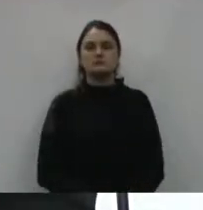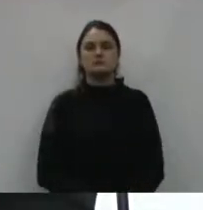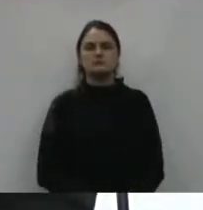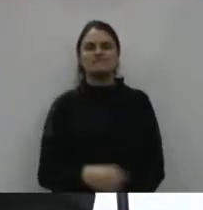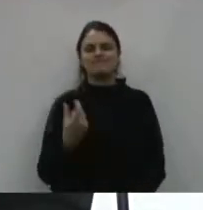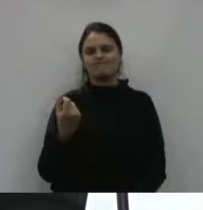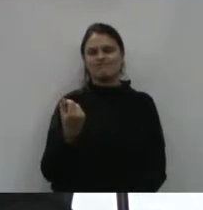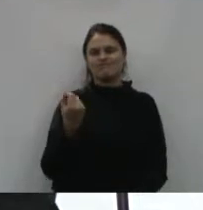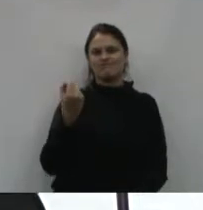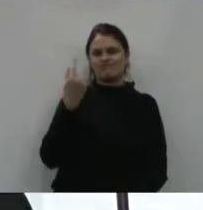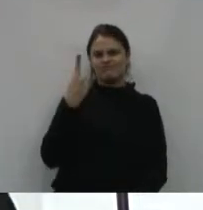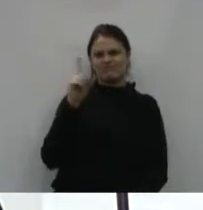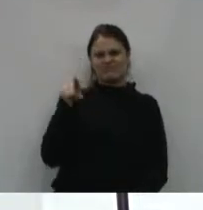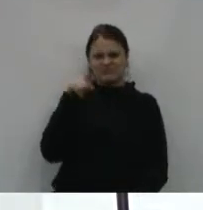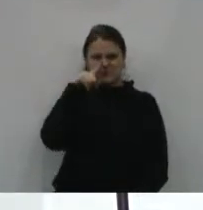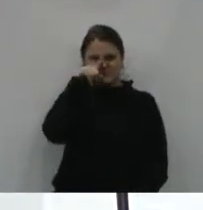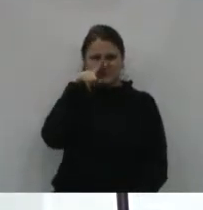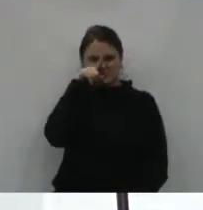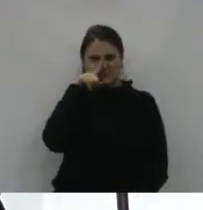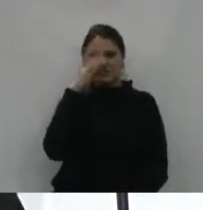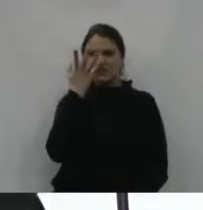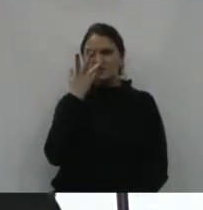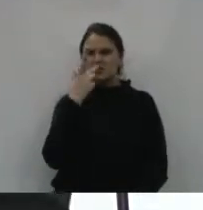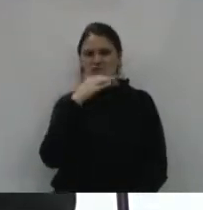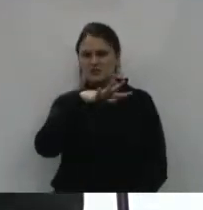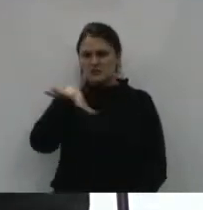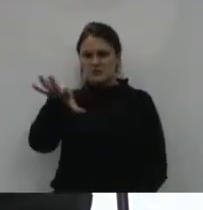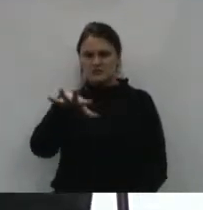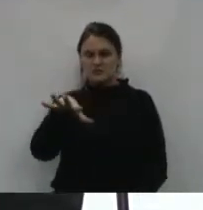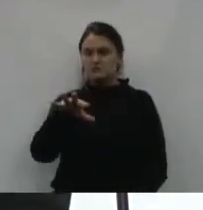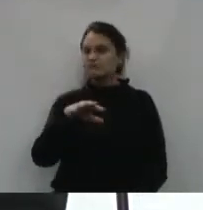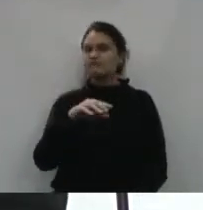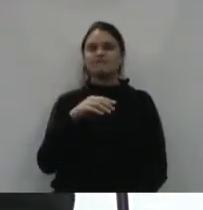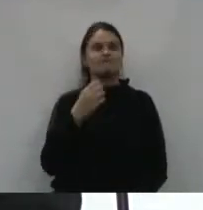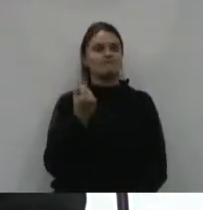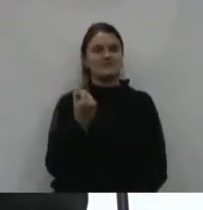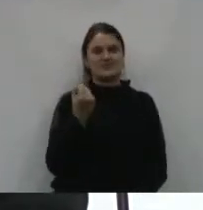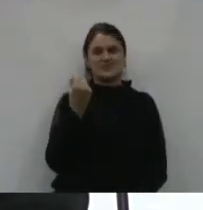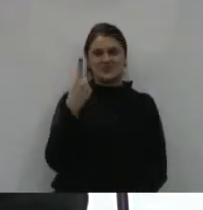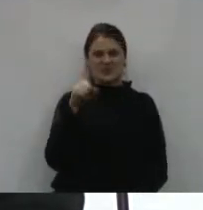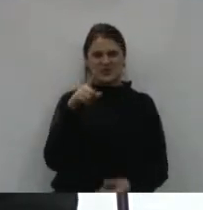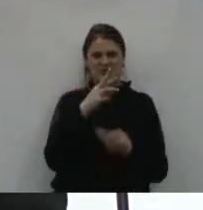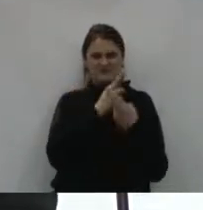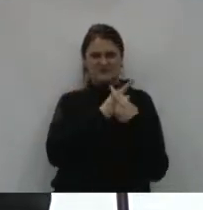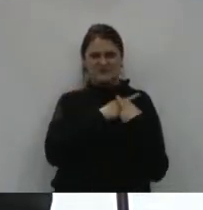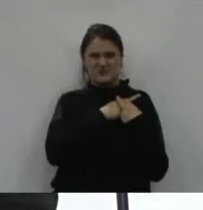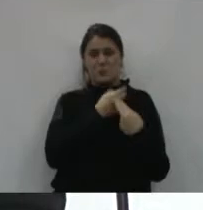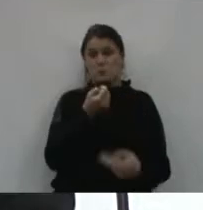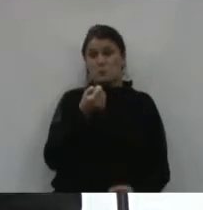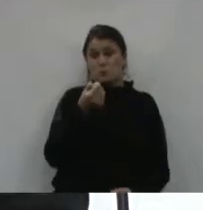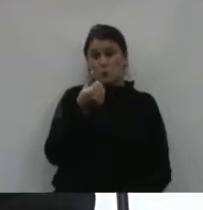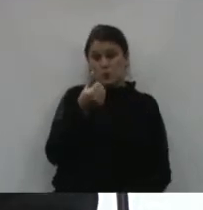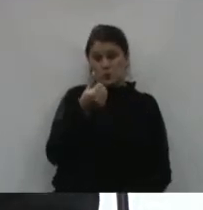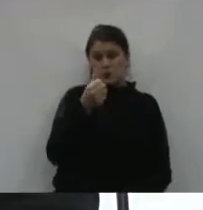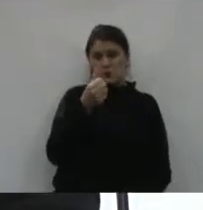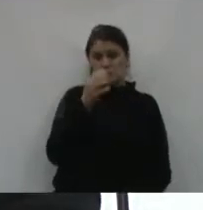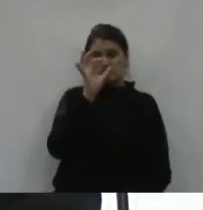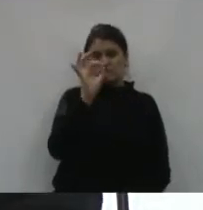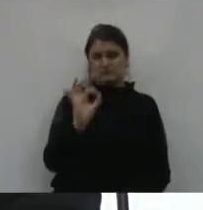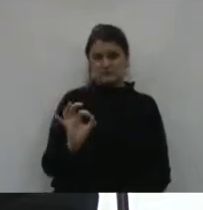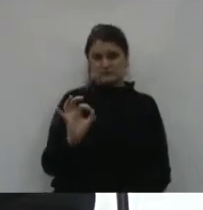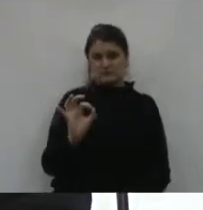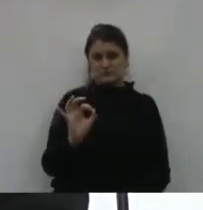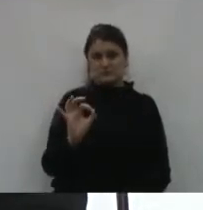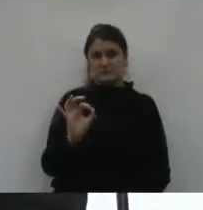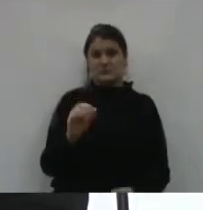o estranho representa maior perigo às crianças e adolescentes os estranhos são responsáveis por um pequeno percentual dos